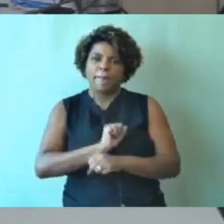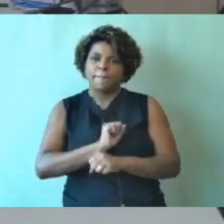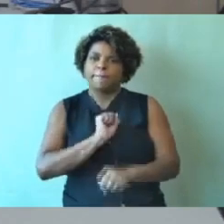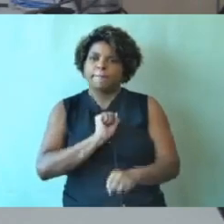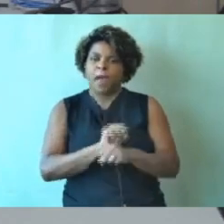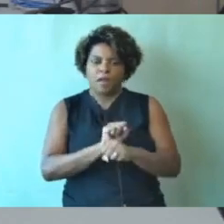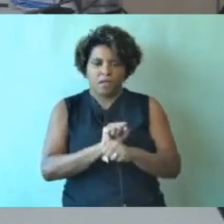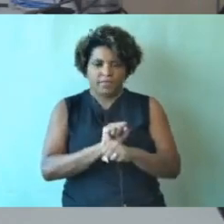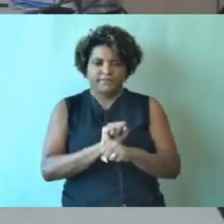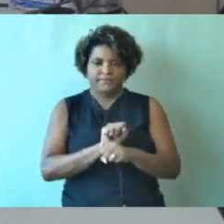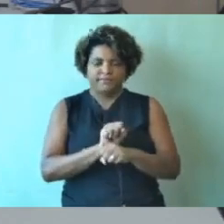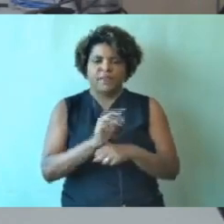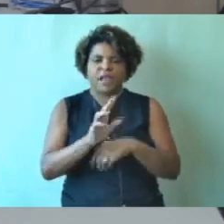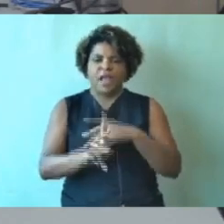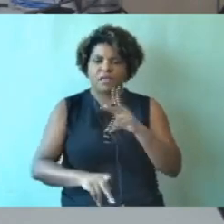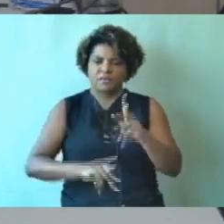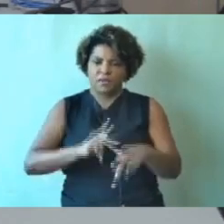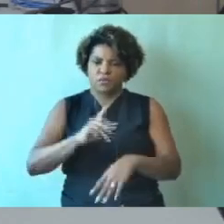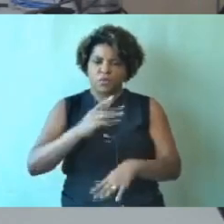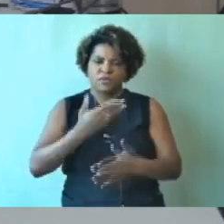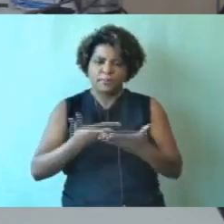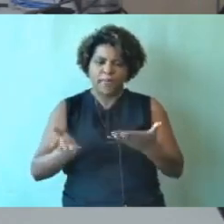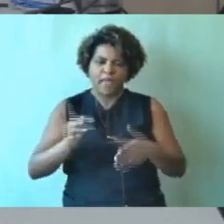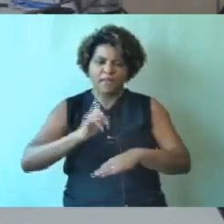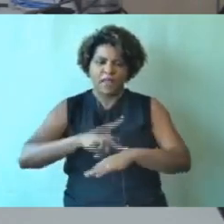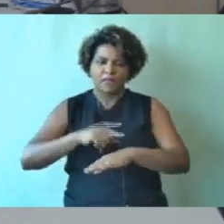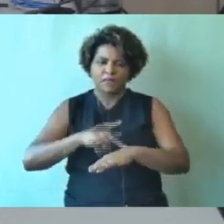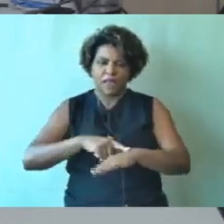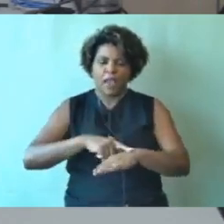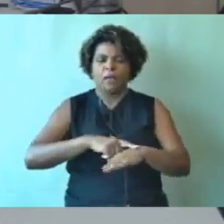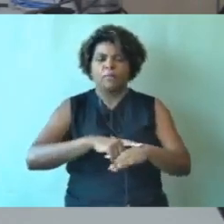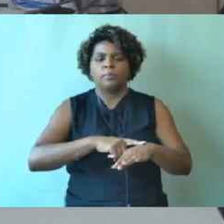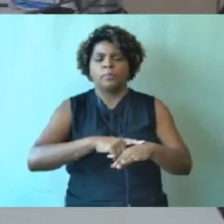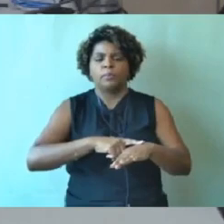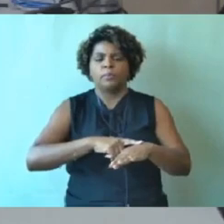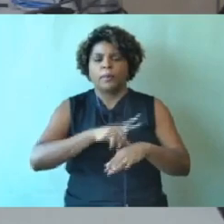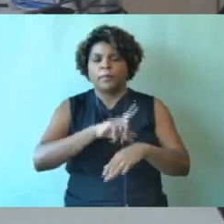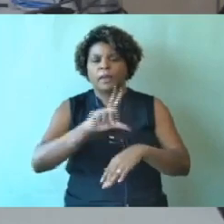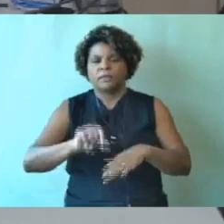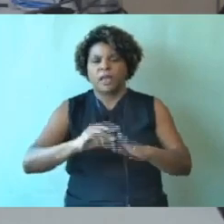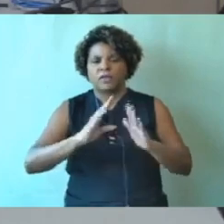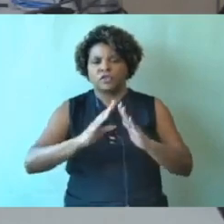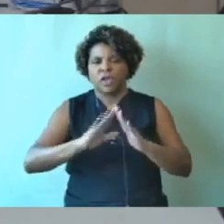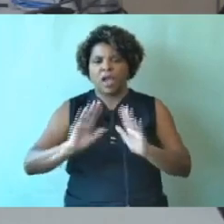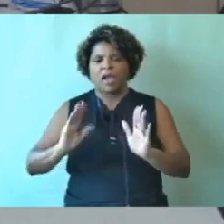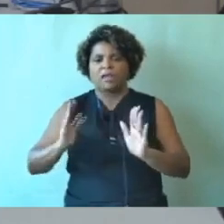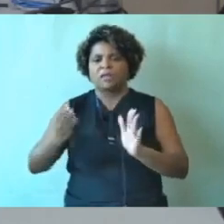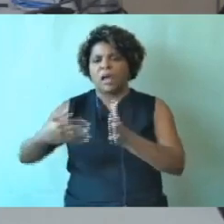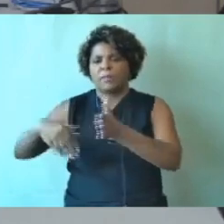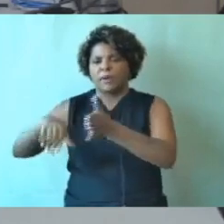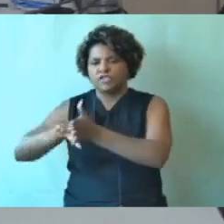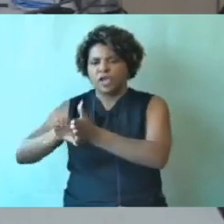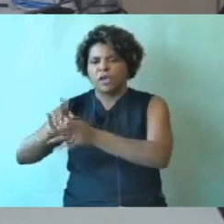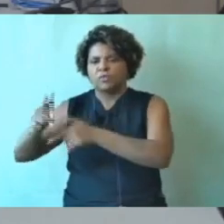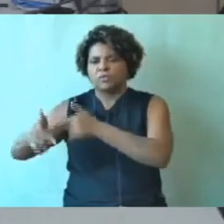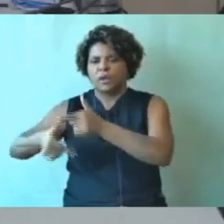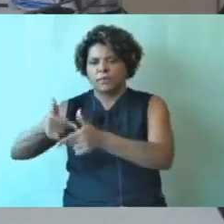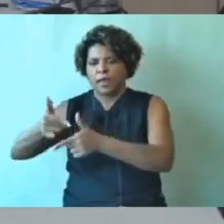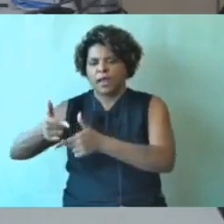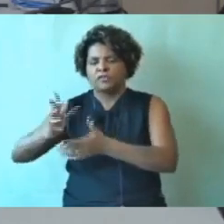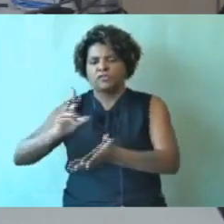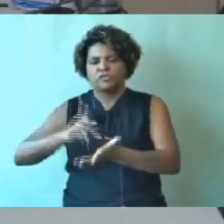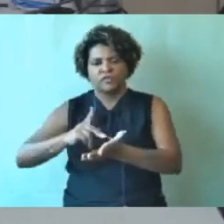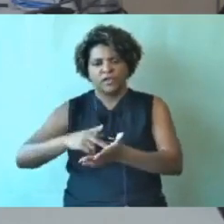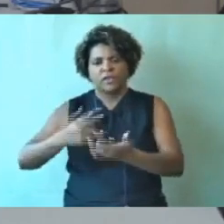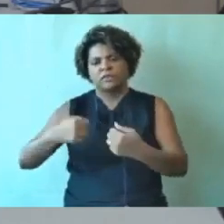no deslocamento da casa para o trabalho e vice-versa. A gente realmente precisa de avançar. Eu, particularmente,